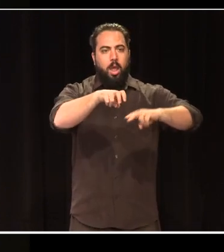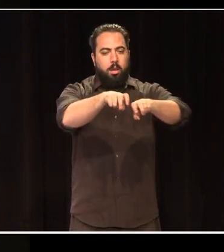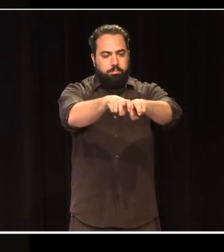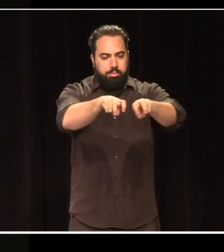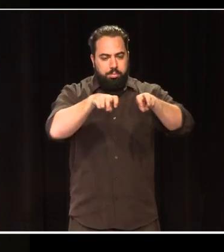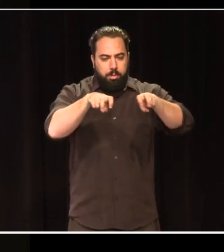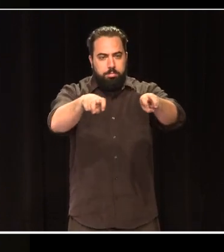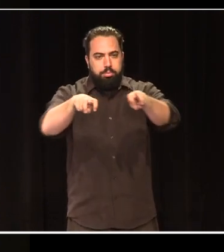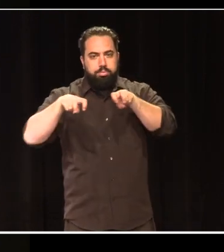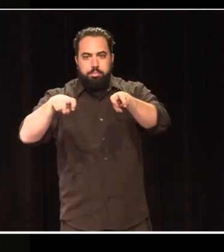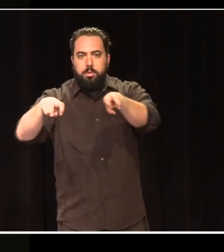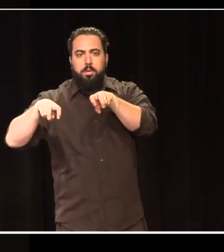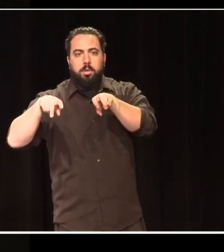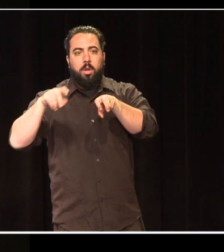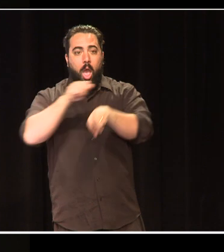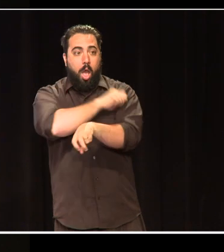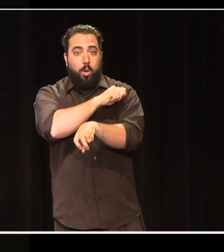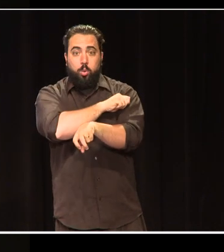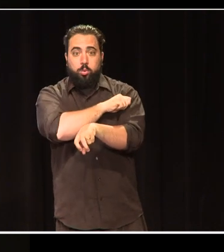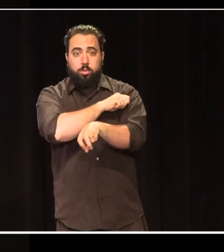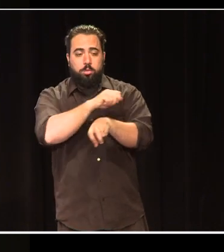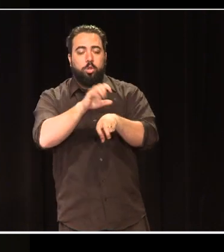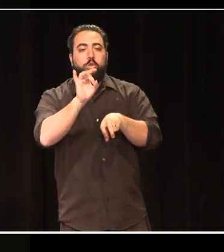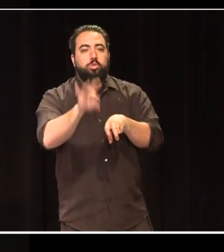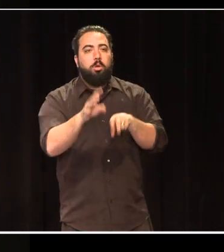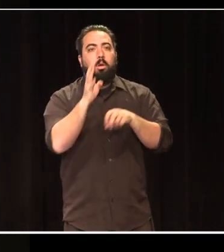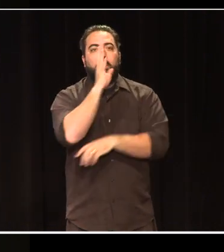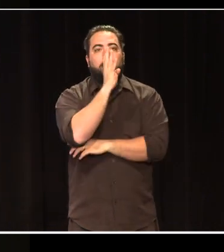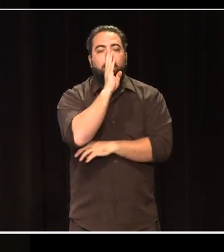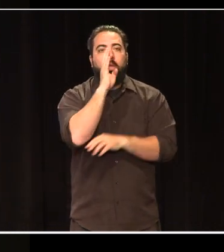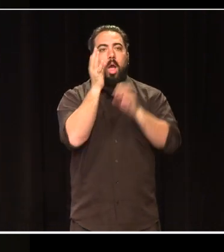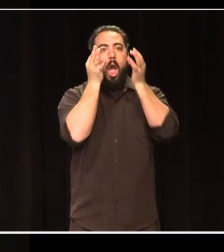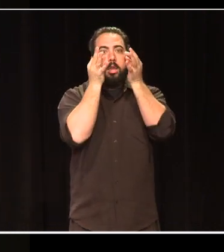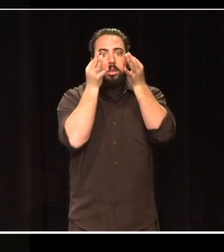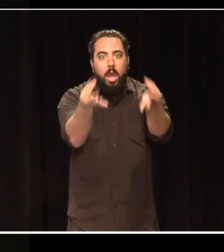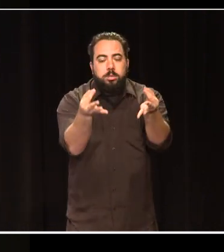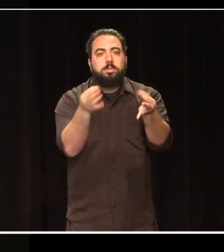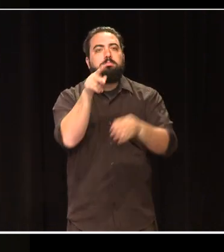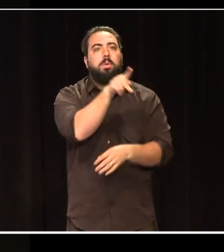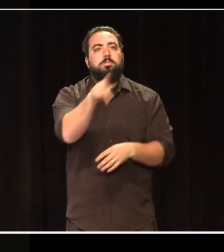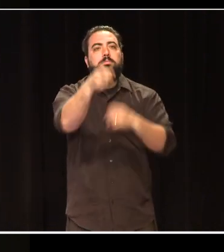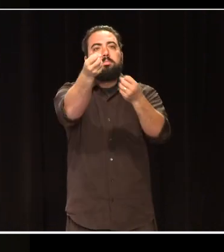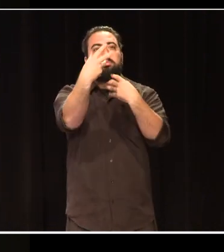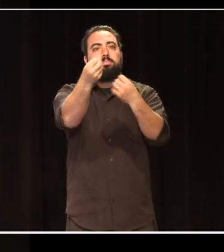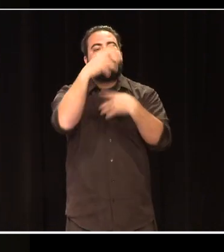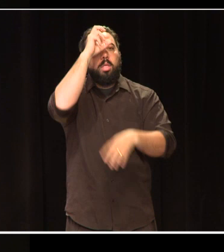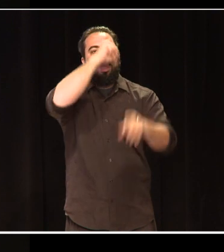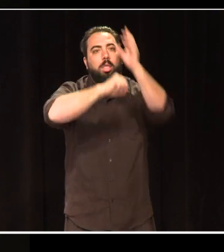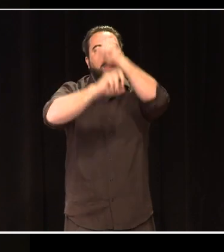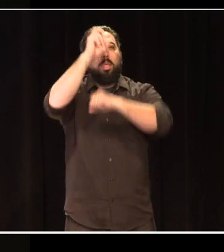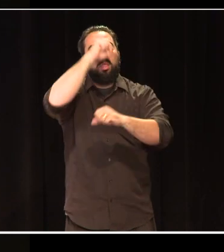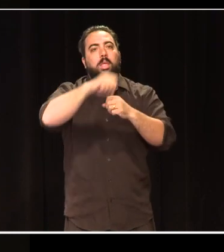enfileirados, sem muita interação, né, só escutando ali, né, enfim, recebendo